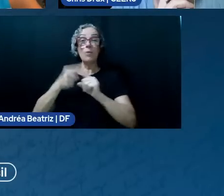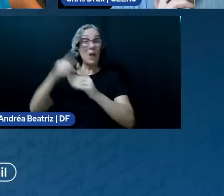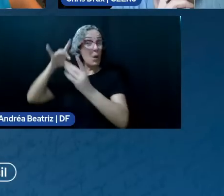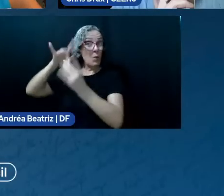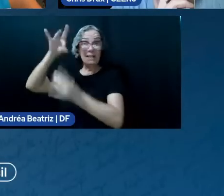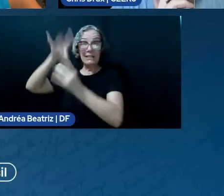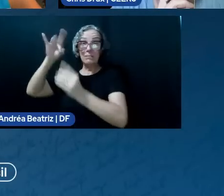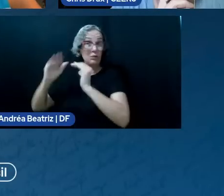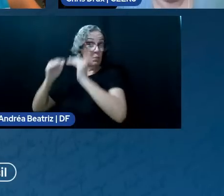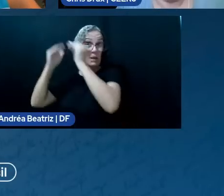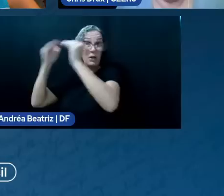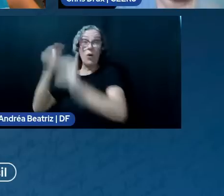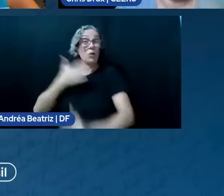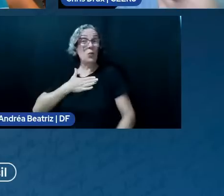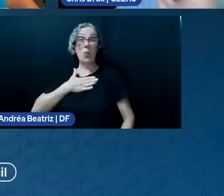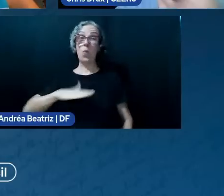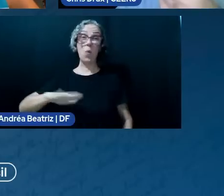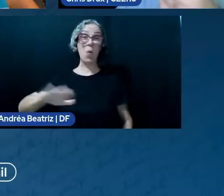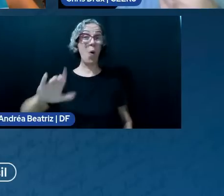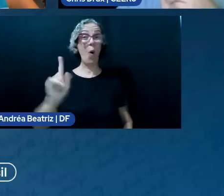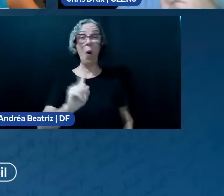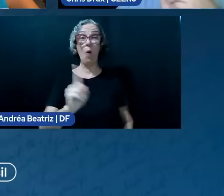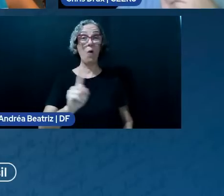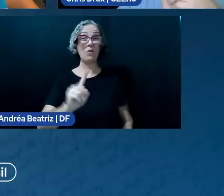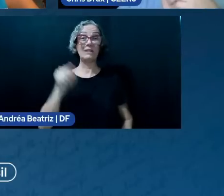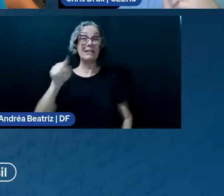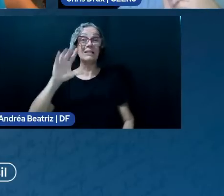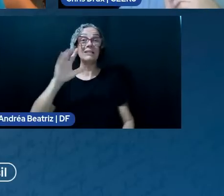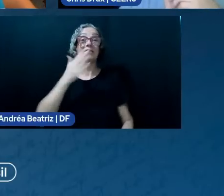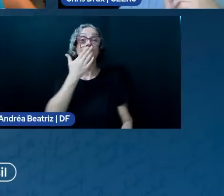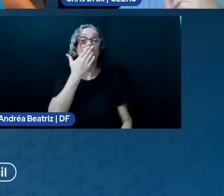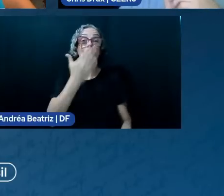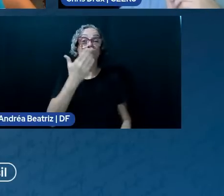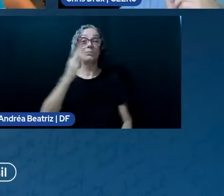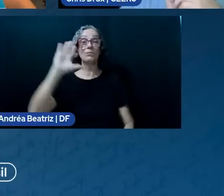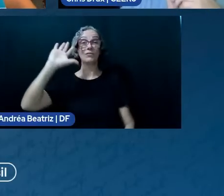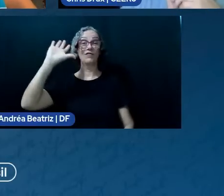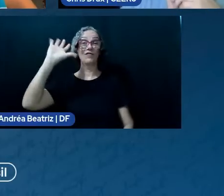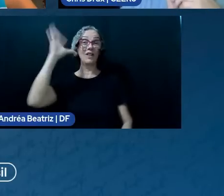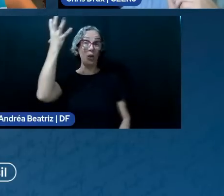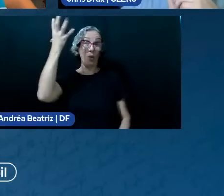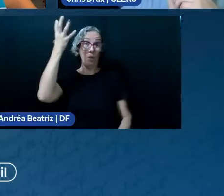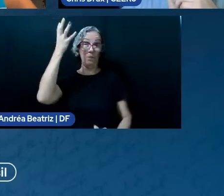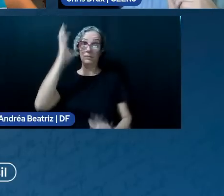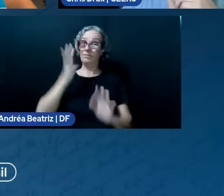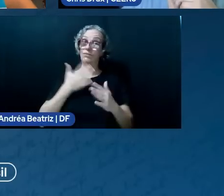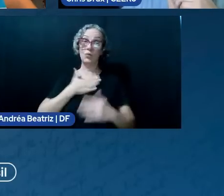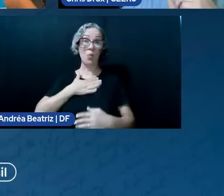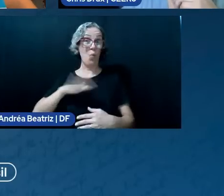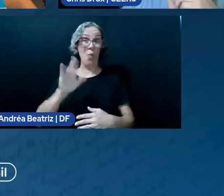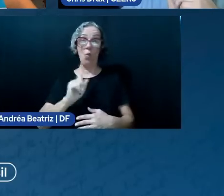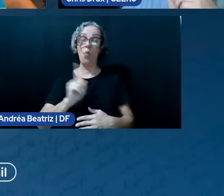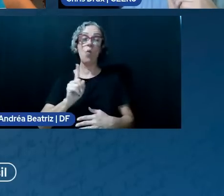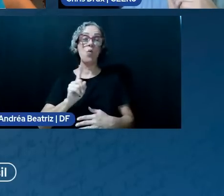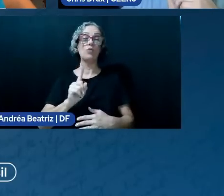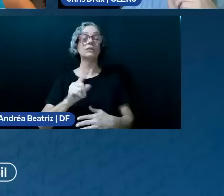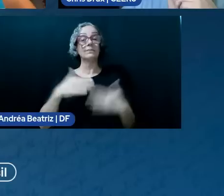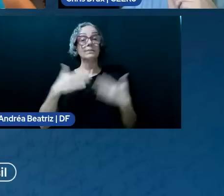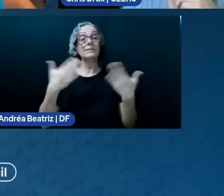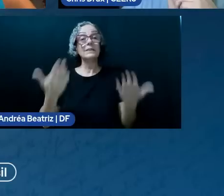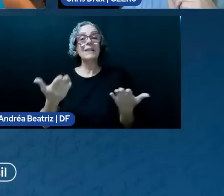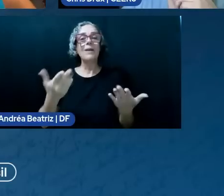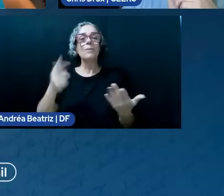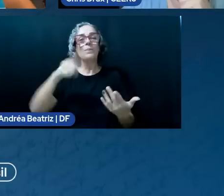de praticar esse tipo de fenômeno. Daí nós só lembramos que, no entanto, os espíritos superiores, eles se aproveitam